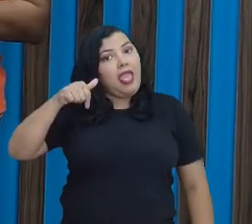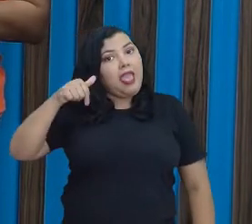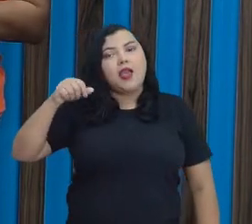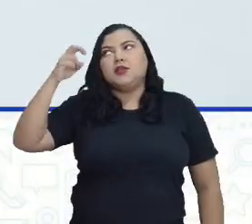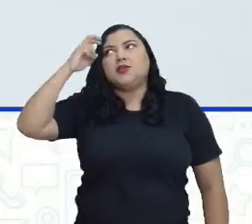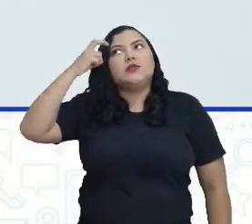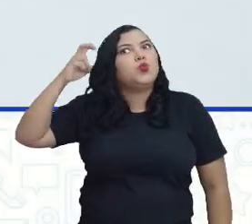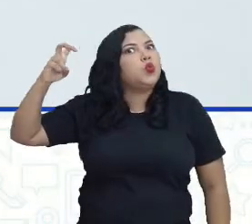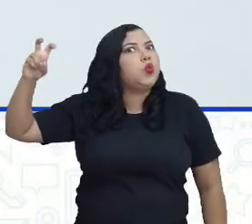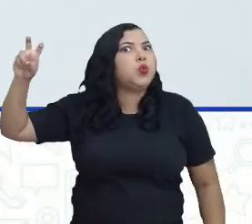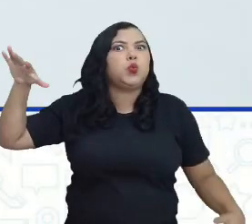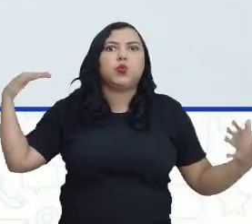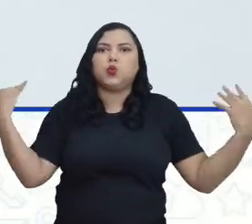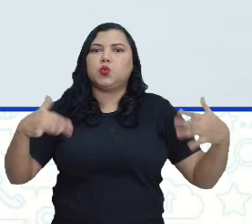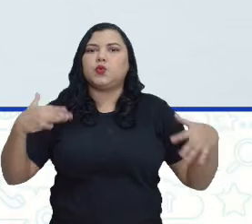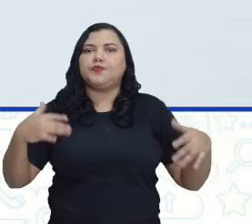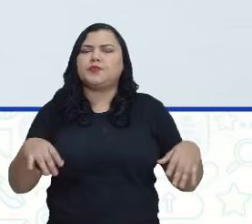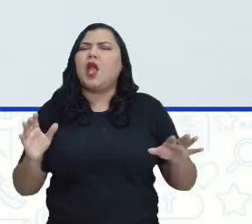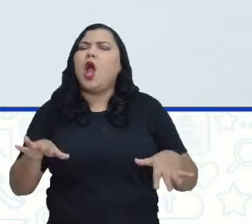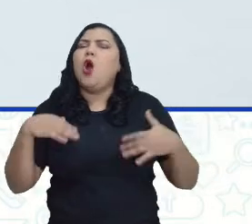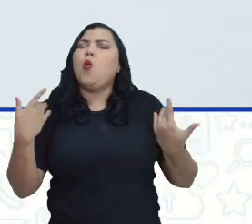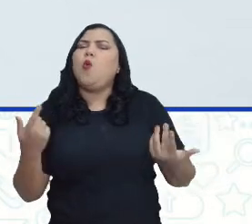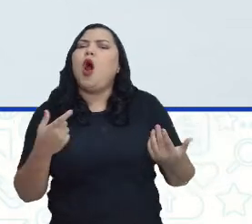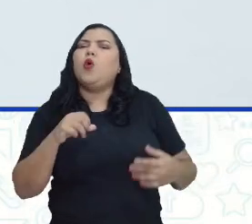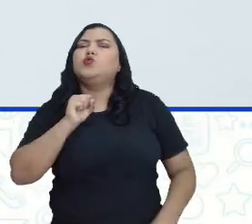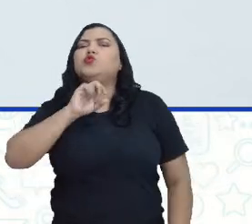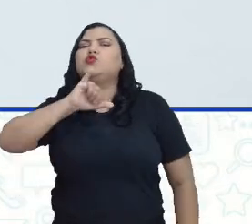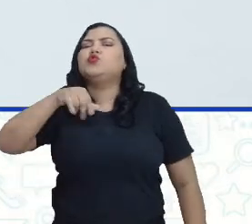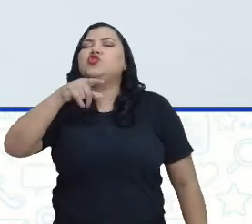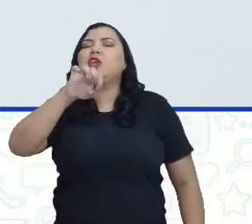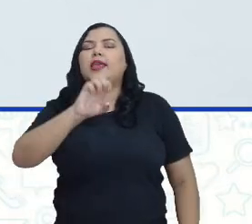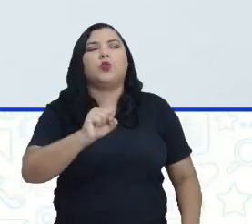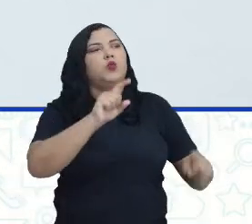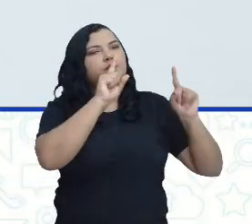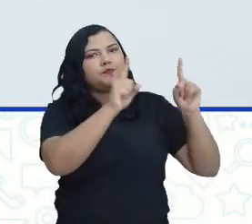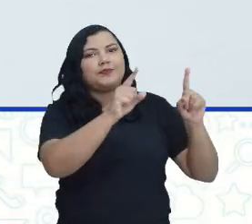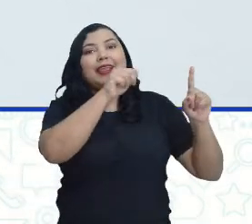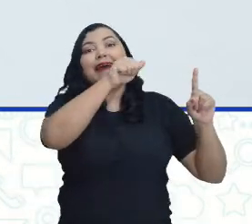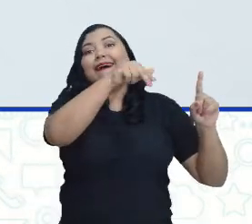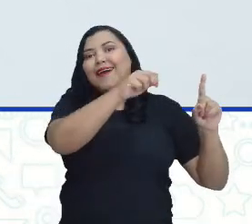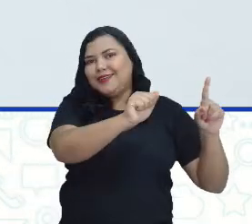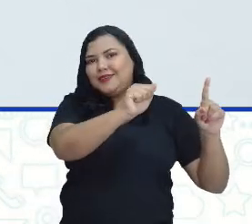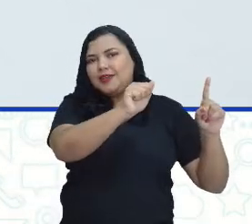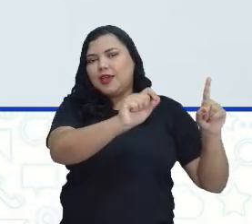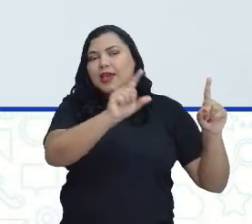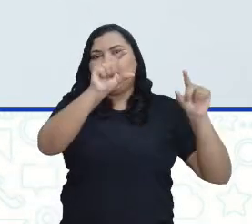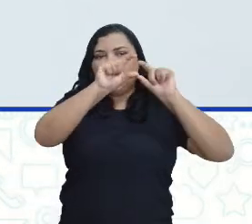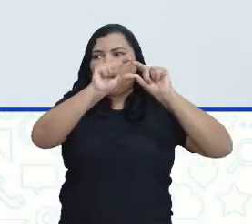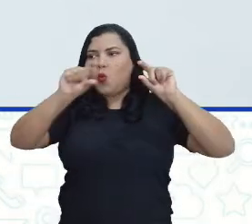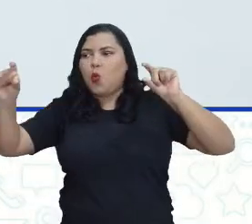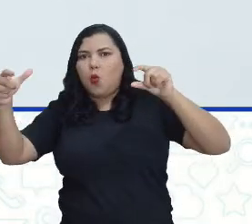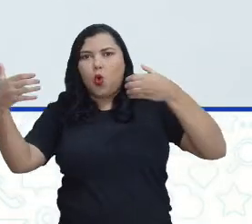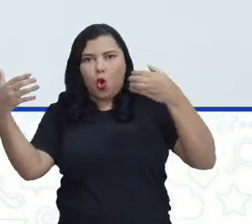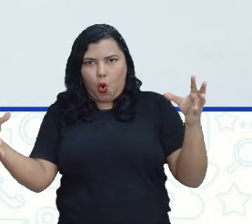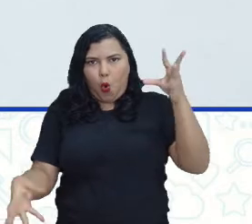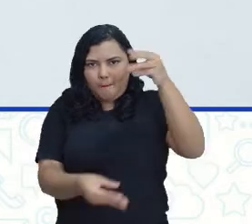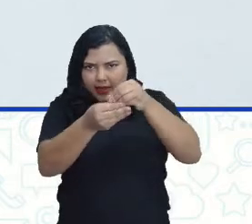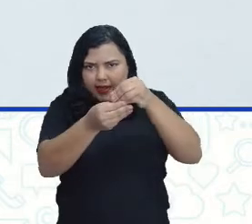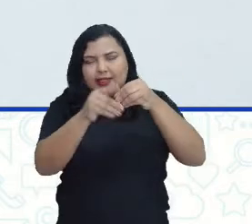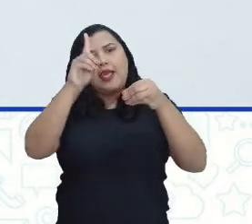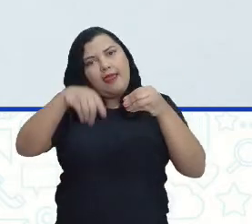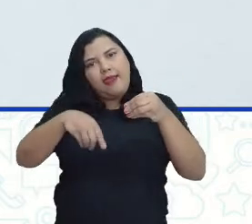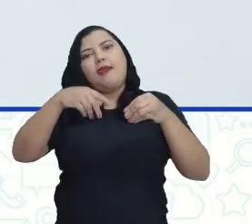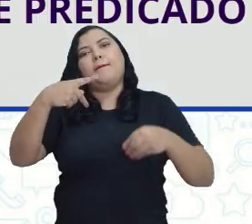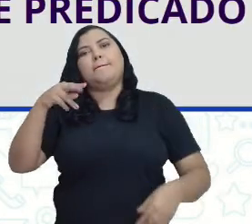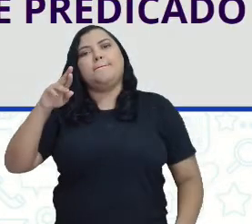Ana. E aí, é super inteligente e vai se configurar como o quê? O predicado, que é aquilo que se fala sobre